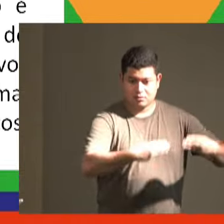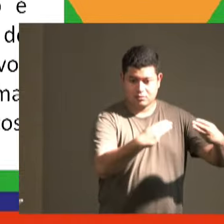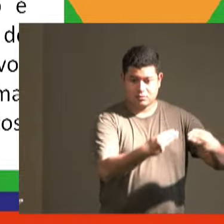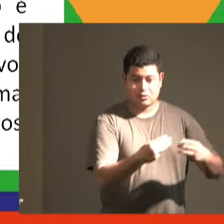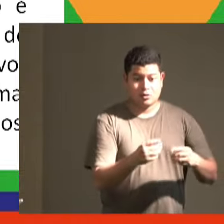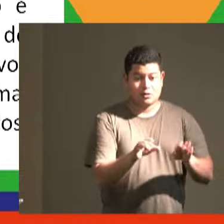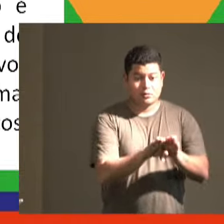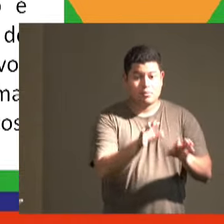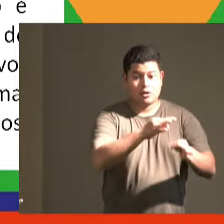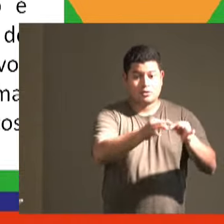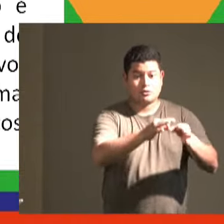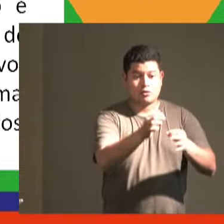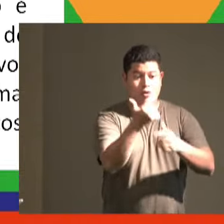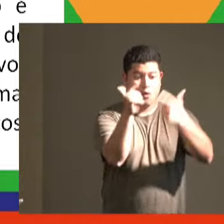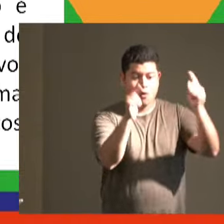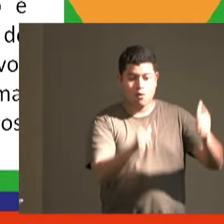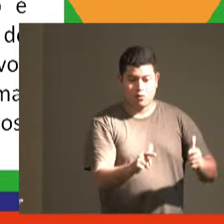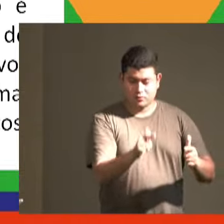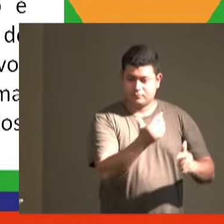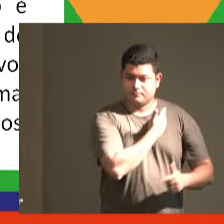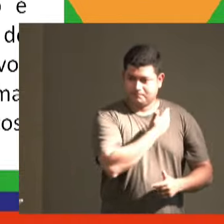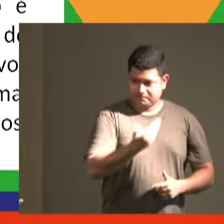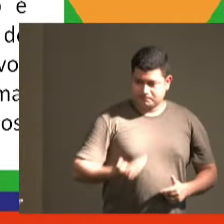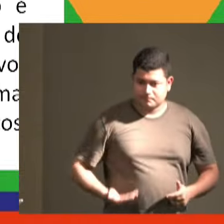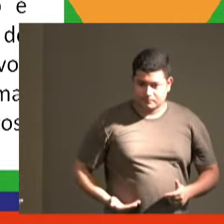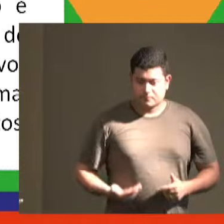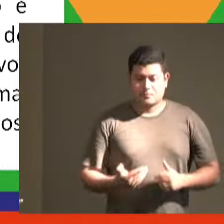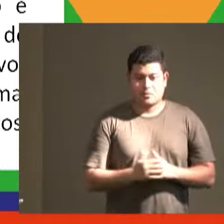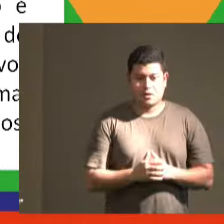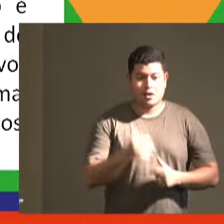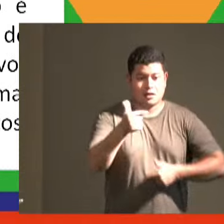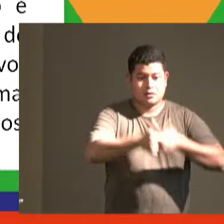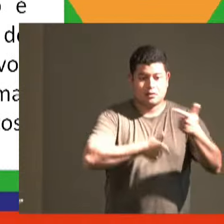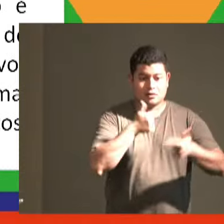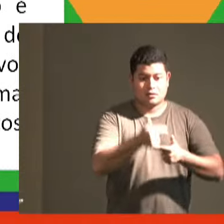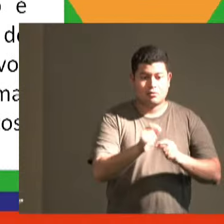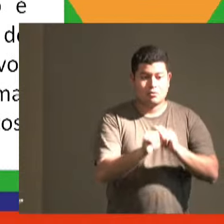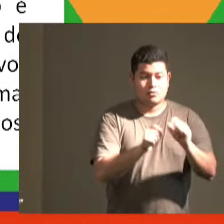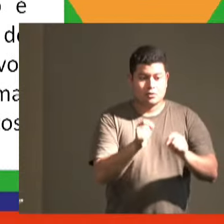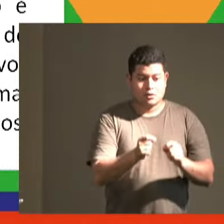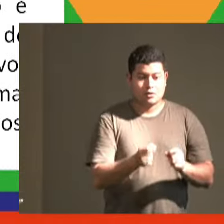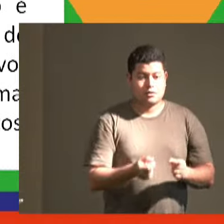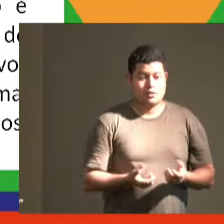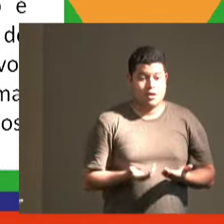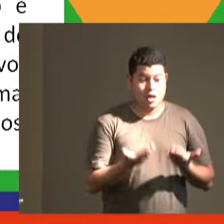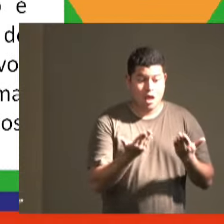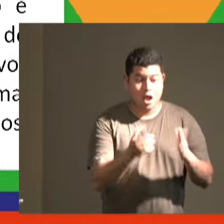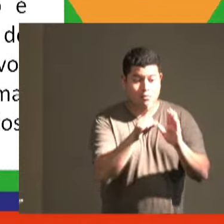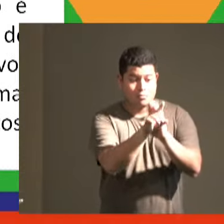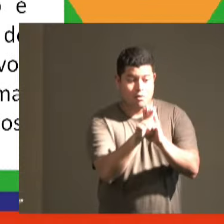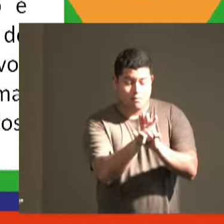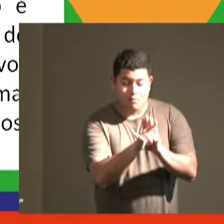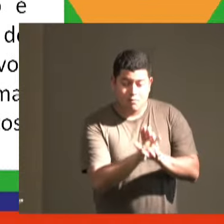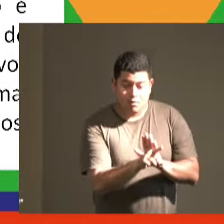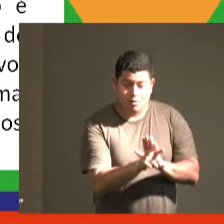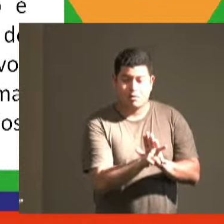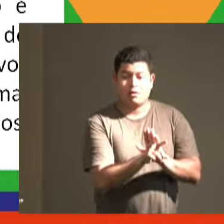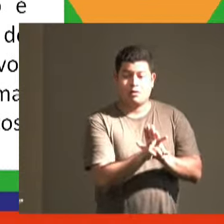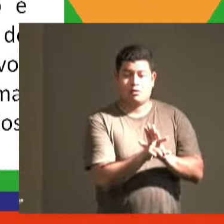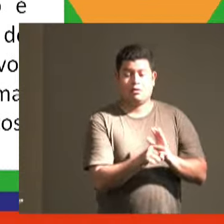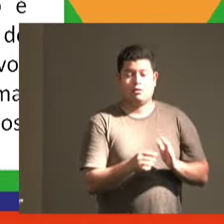órgãos governamentais. Esse trabalho, ele passa por uma prospecção que se faz